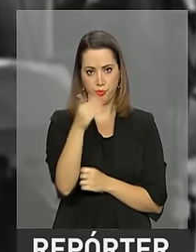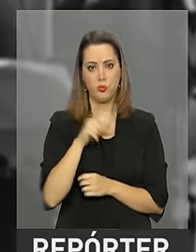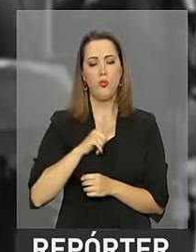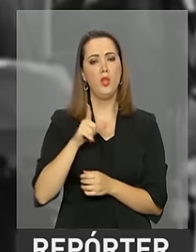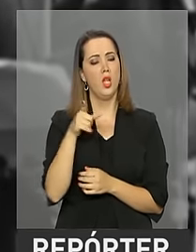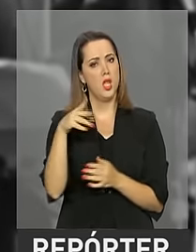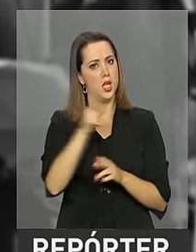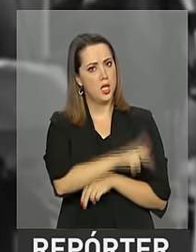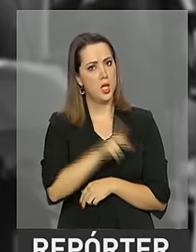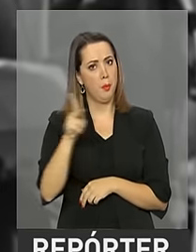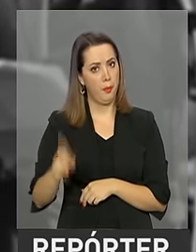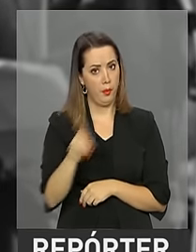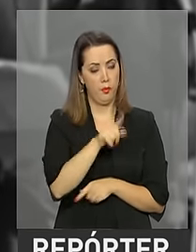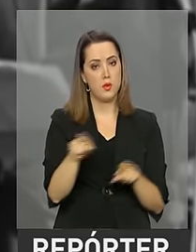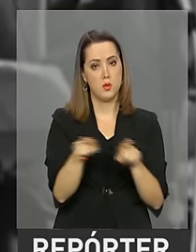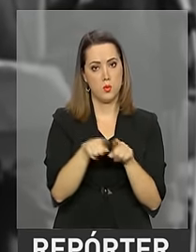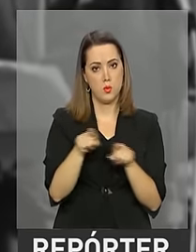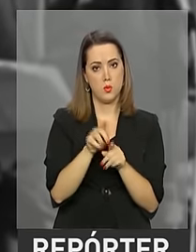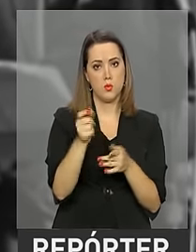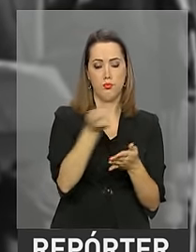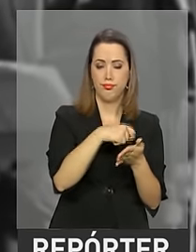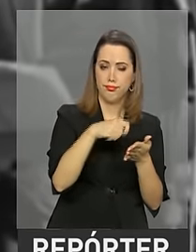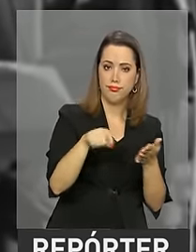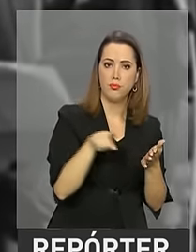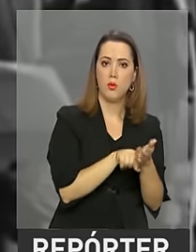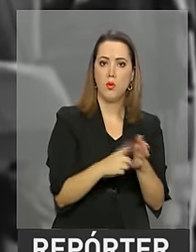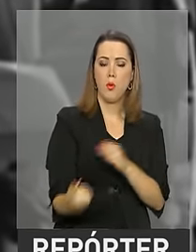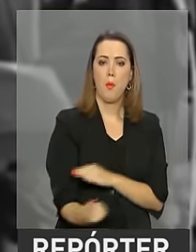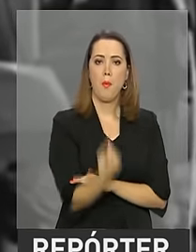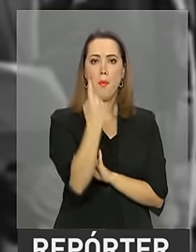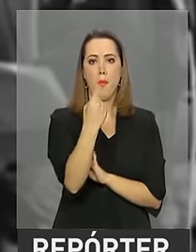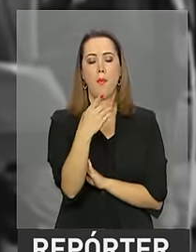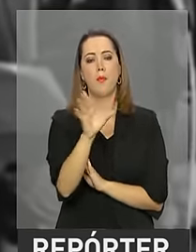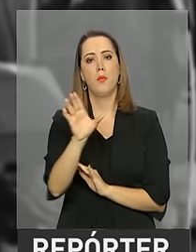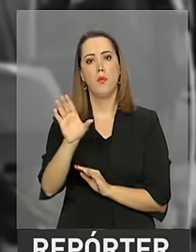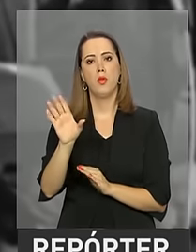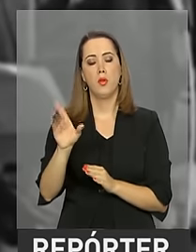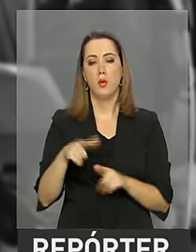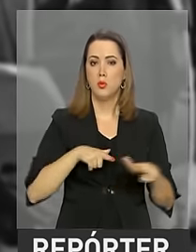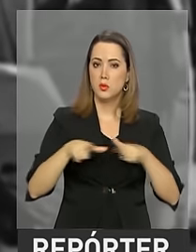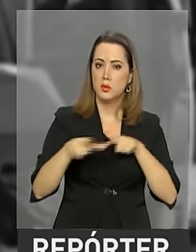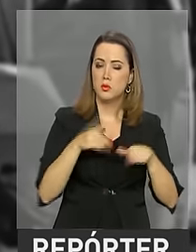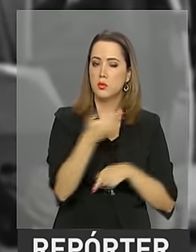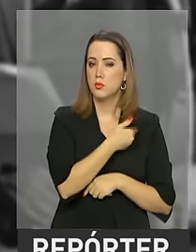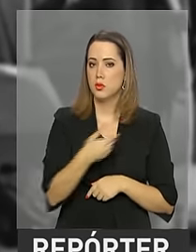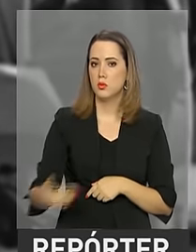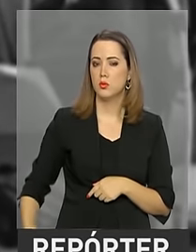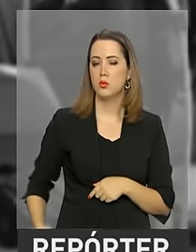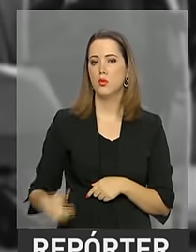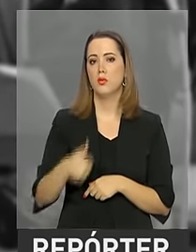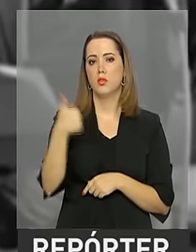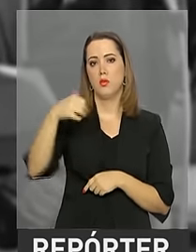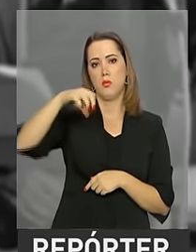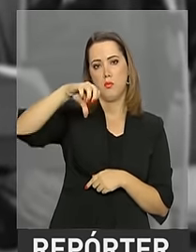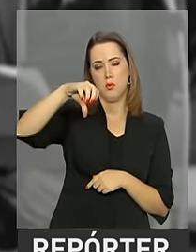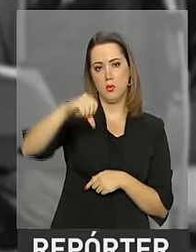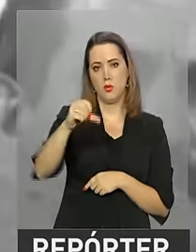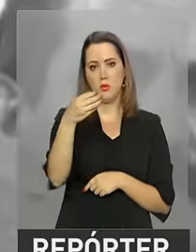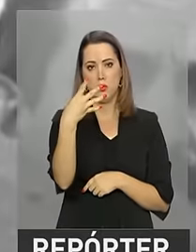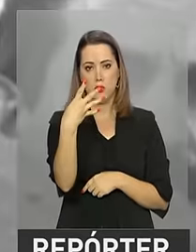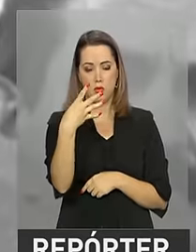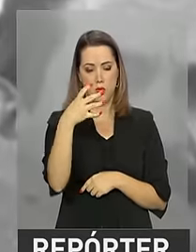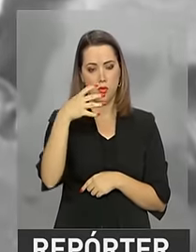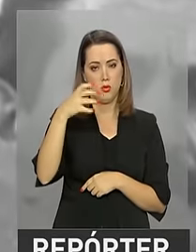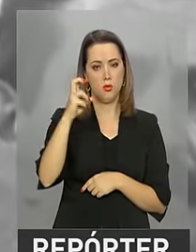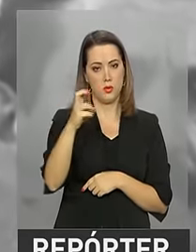direito Pai de cinco filhos assumiu o primeiro cargo público em 1964 na Secretaria Estadual de Educação durante o